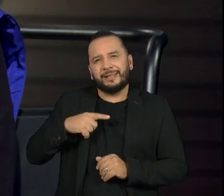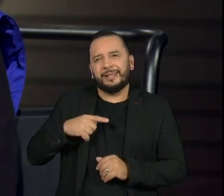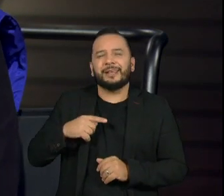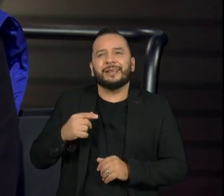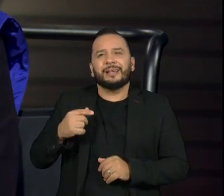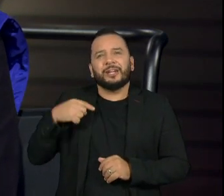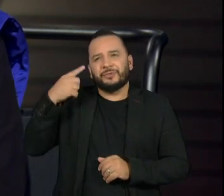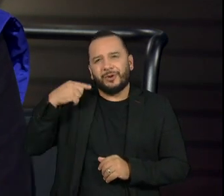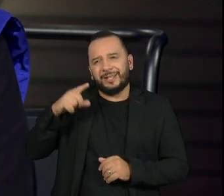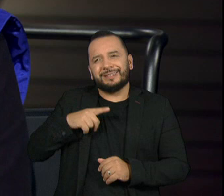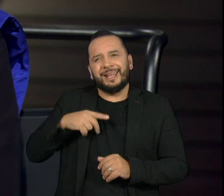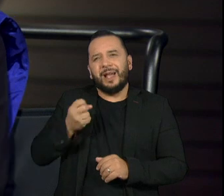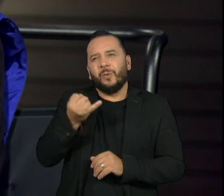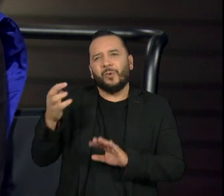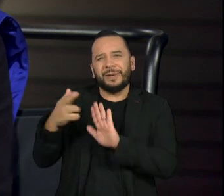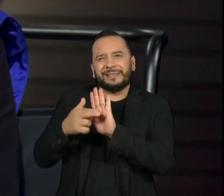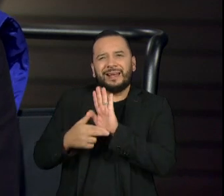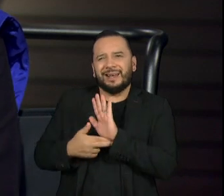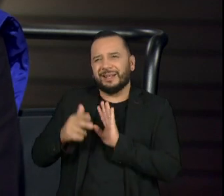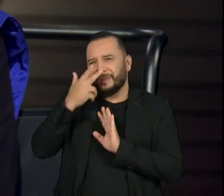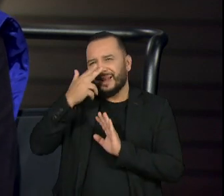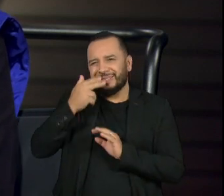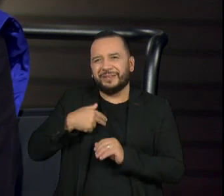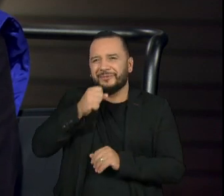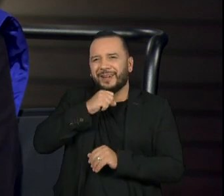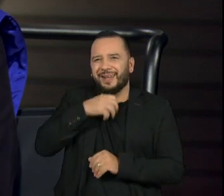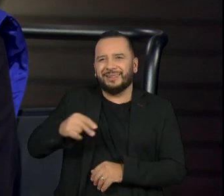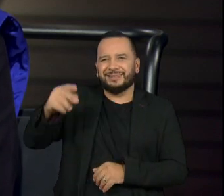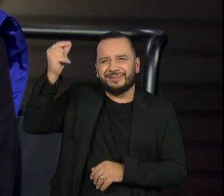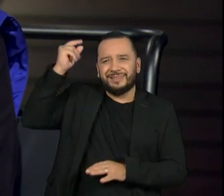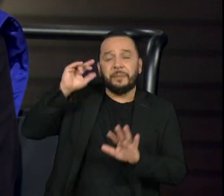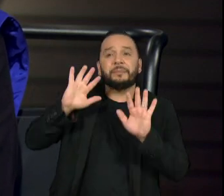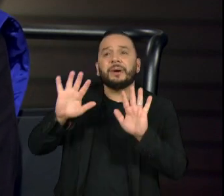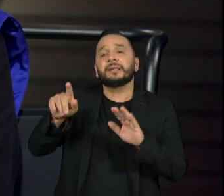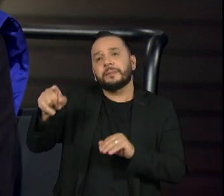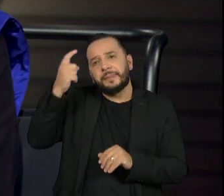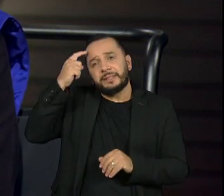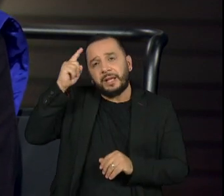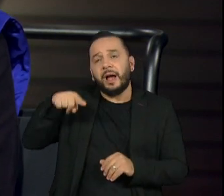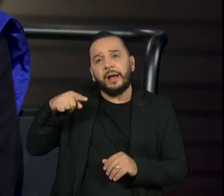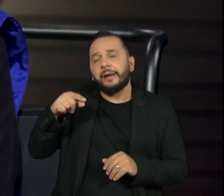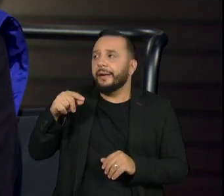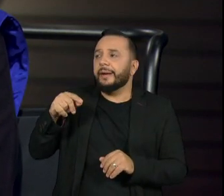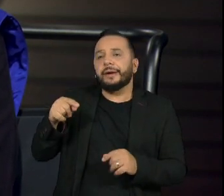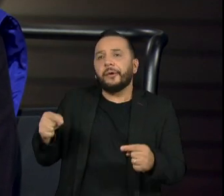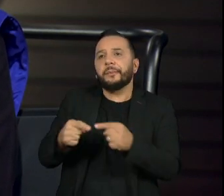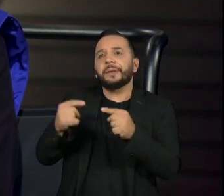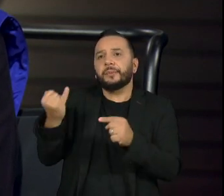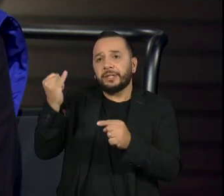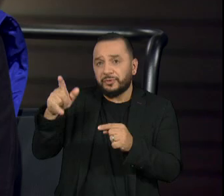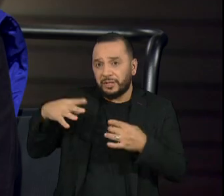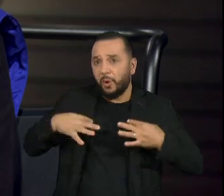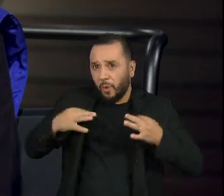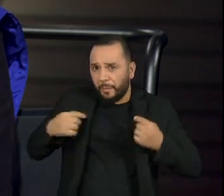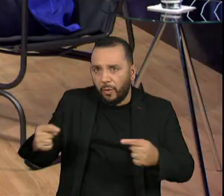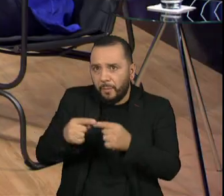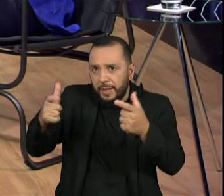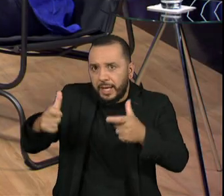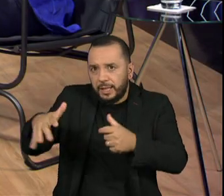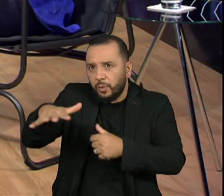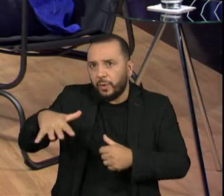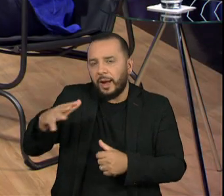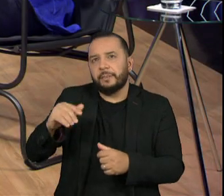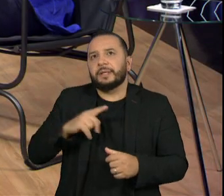as advogadas, mas no geral a gente tem que pensar na funcionalidade. Você está vestido adequadamente para aquilo? Agora, as